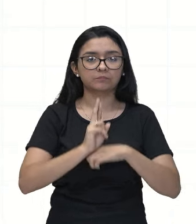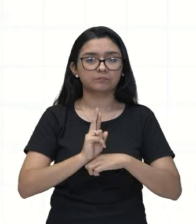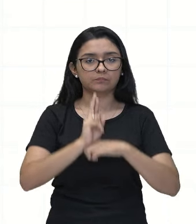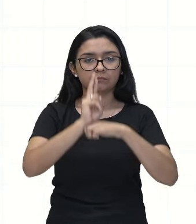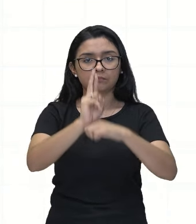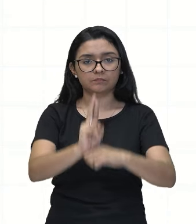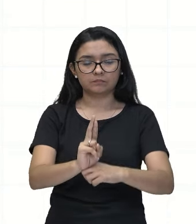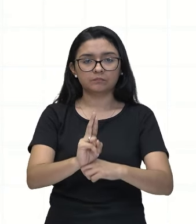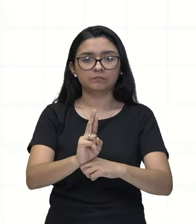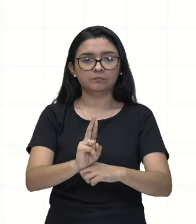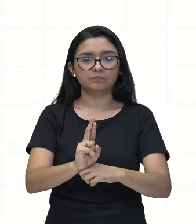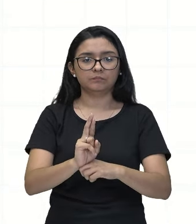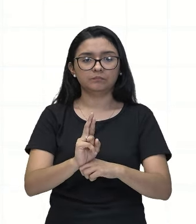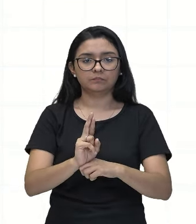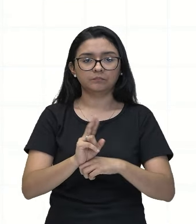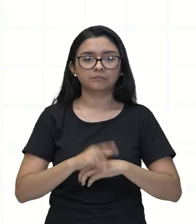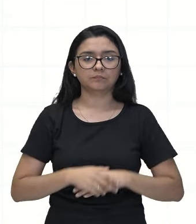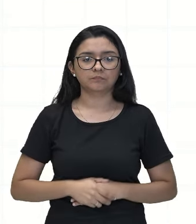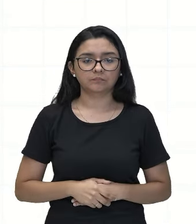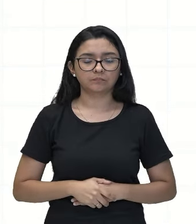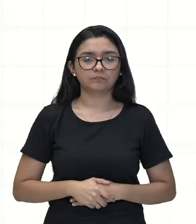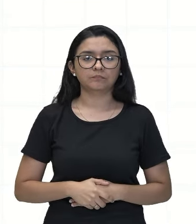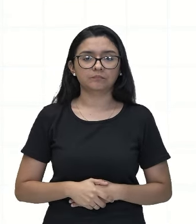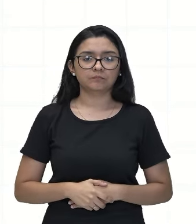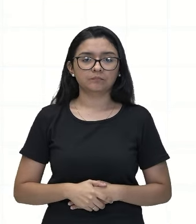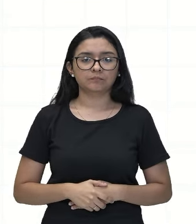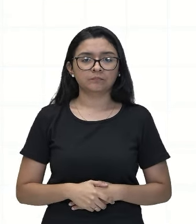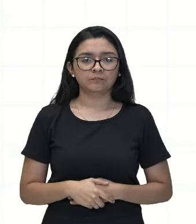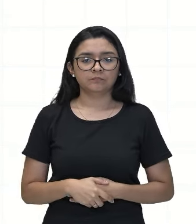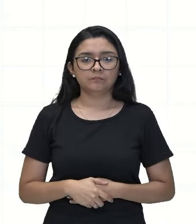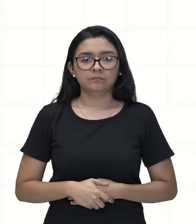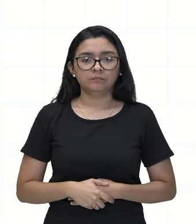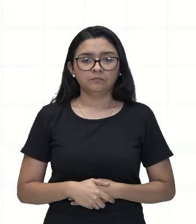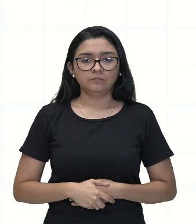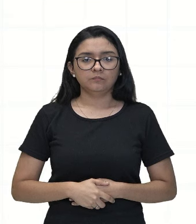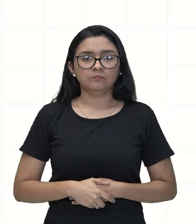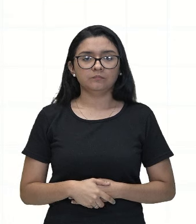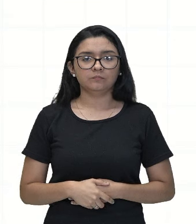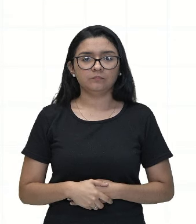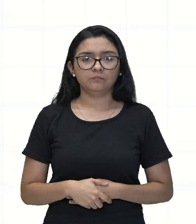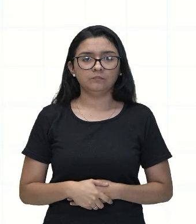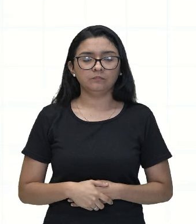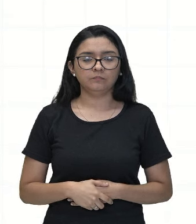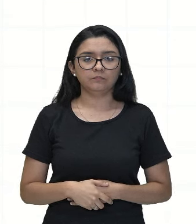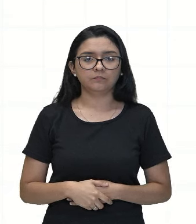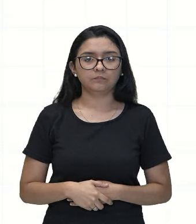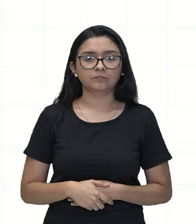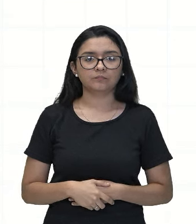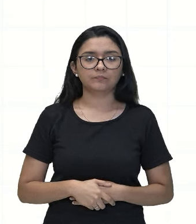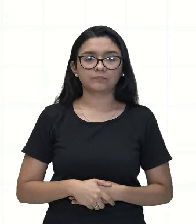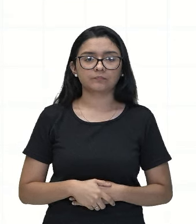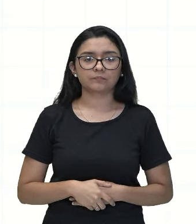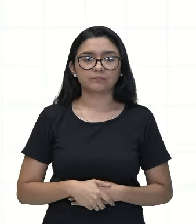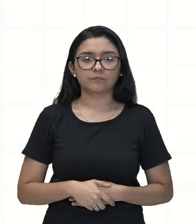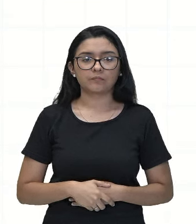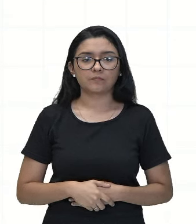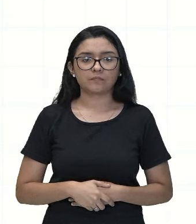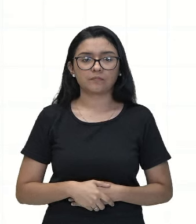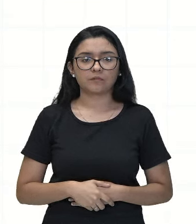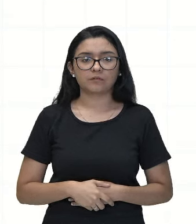e esse essa pessoa aí esse essa entidade né então